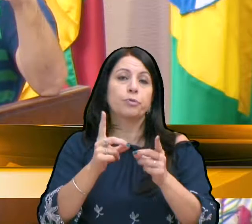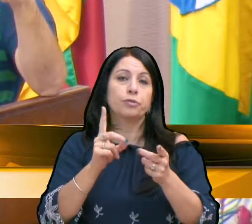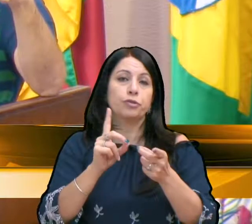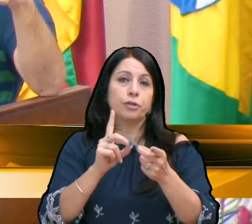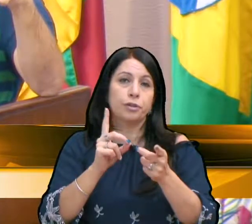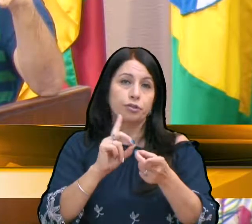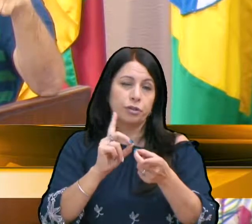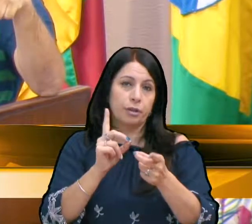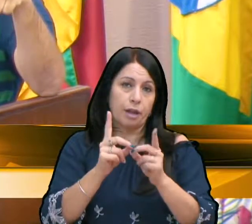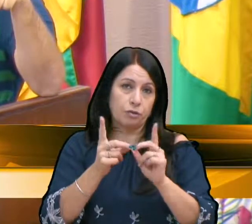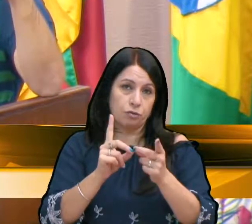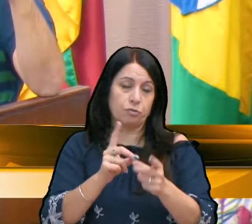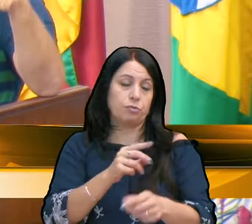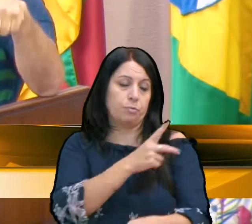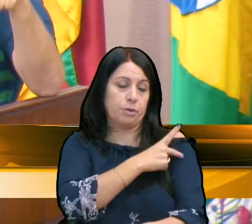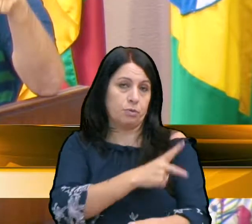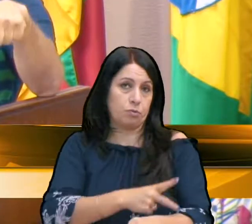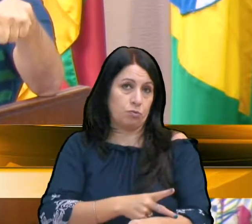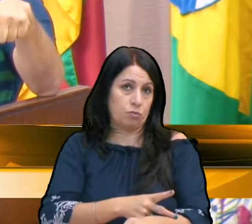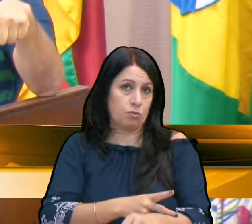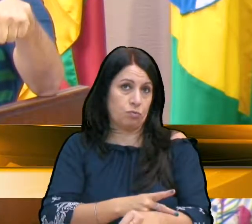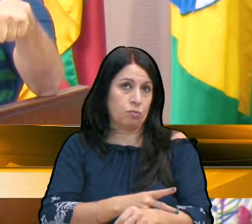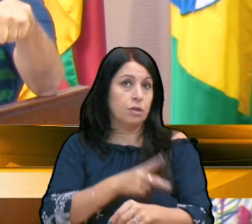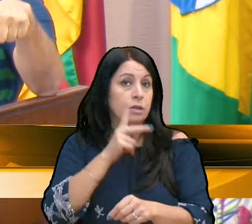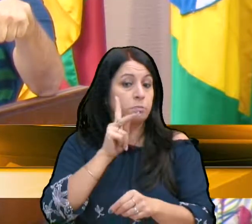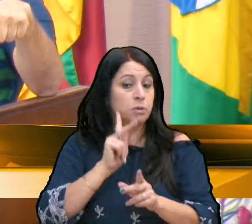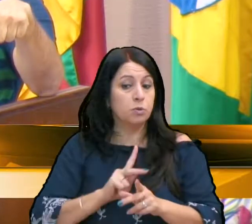As professoras estão retirando do bolso delas